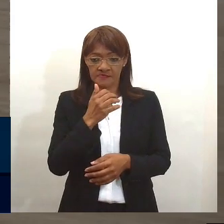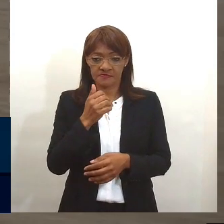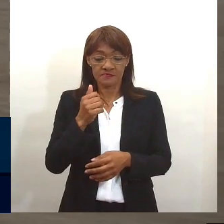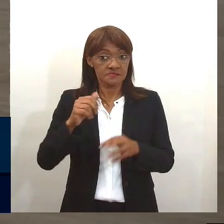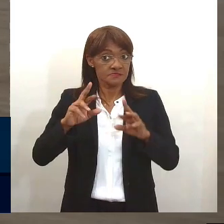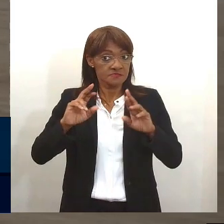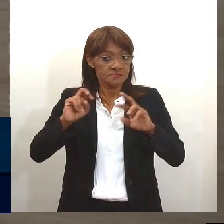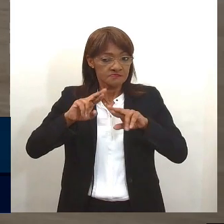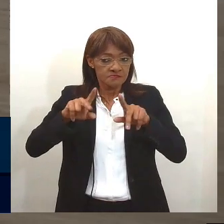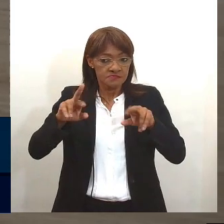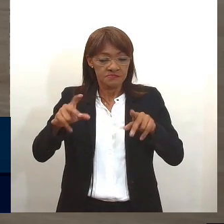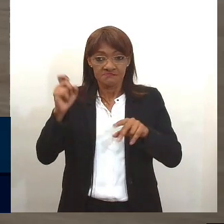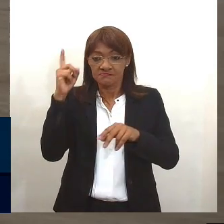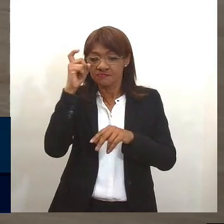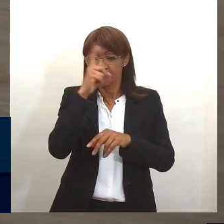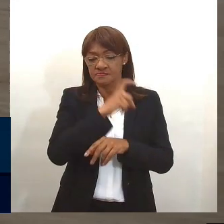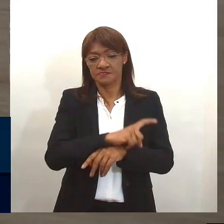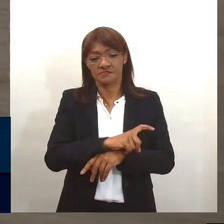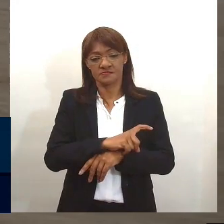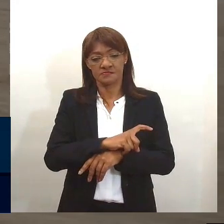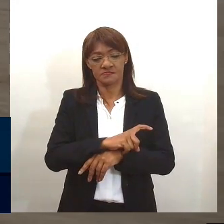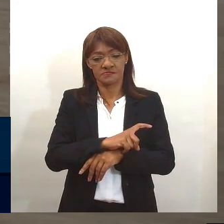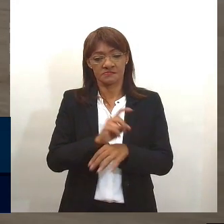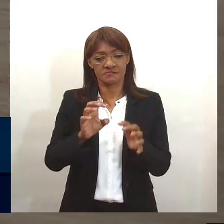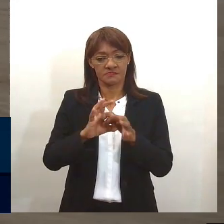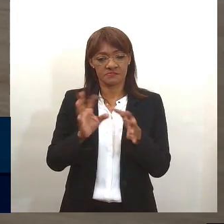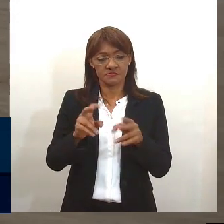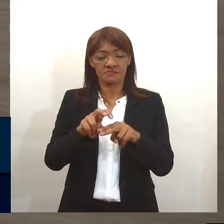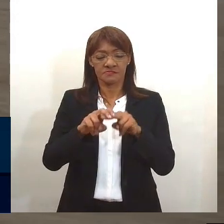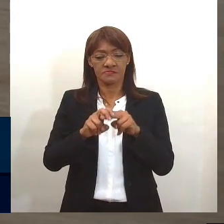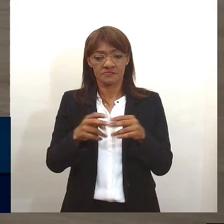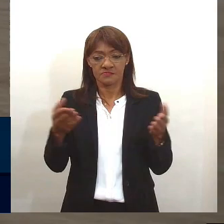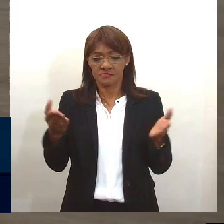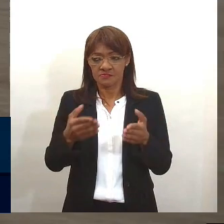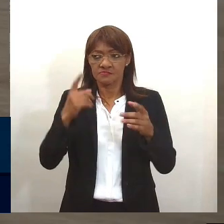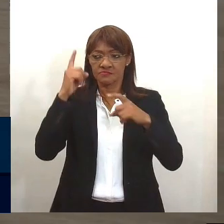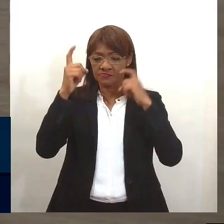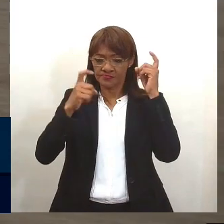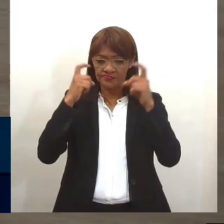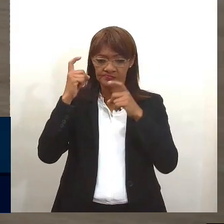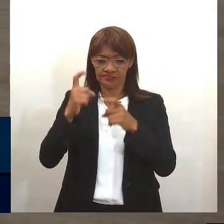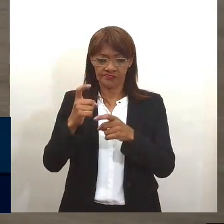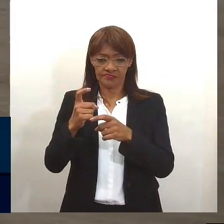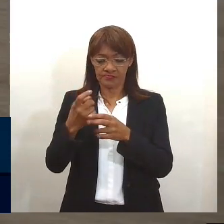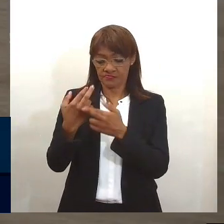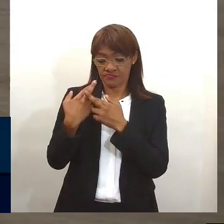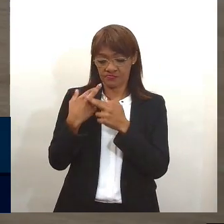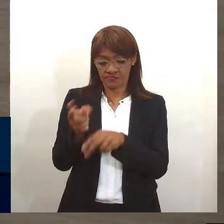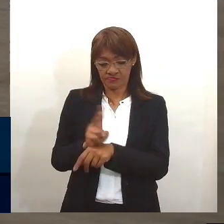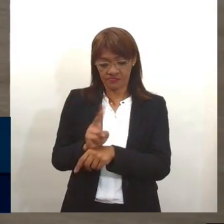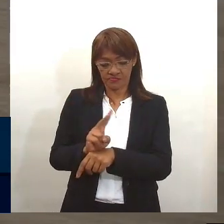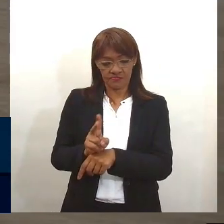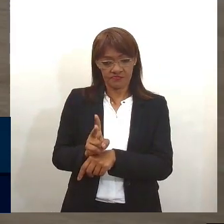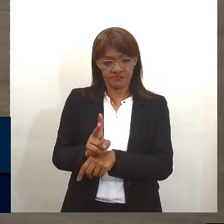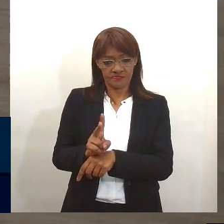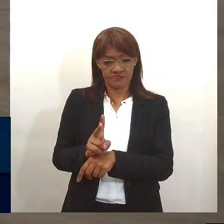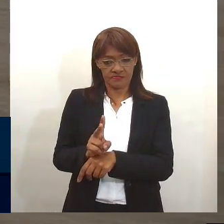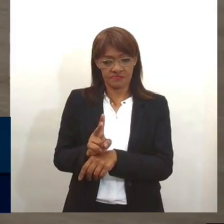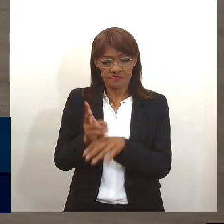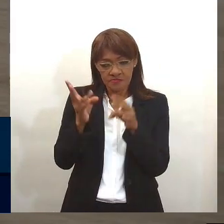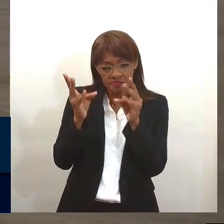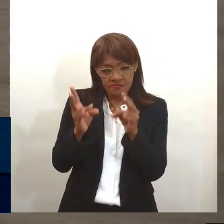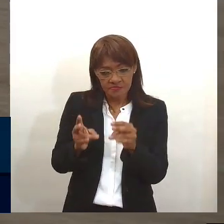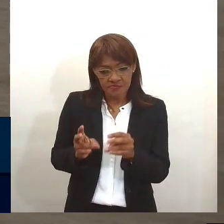Por isso, eu tenho uma preocupação muito forte com a responsabilidade fiscal. Para a gente atrair investimento, atrair capital,